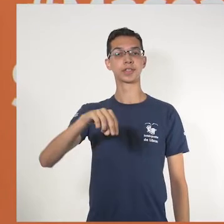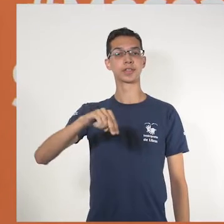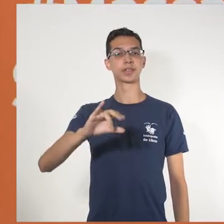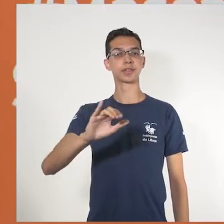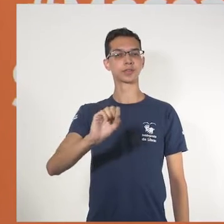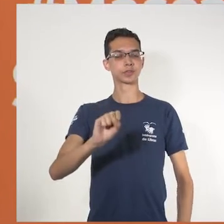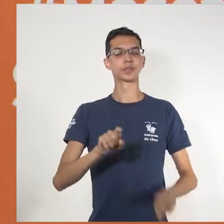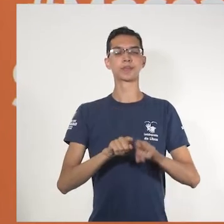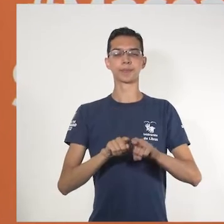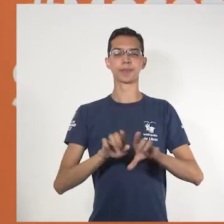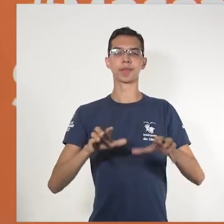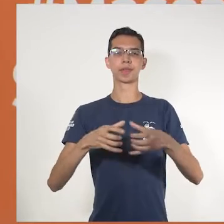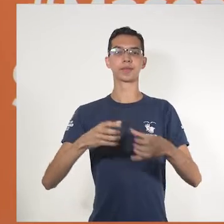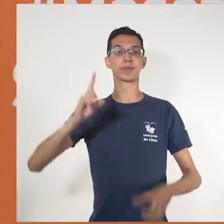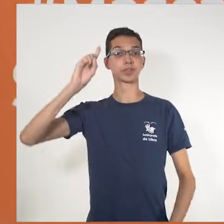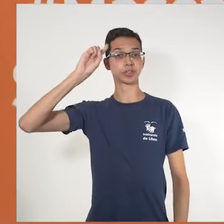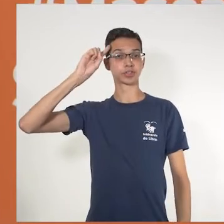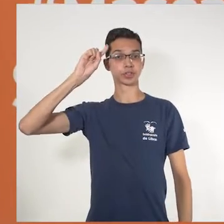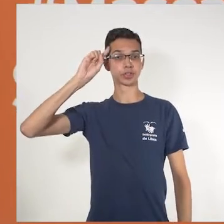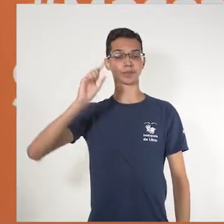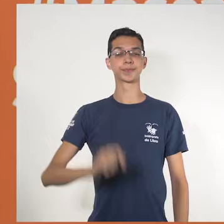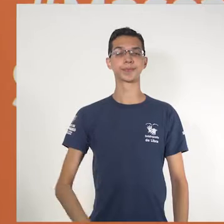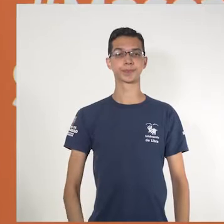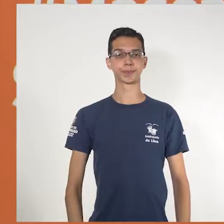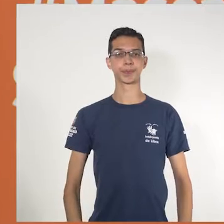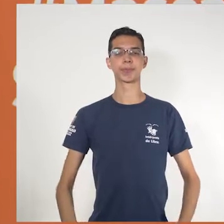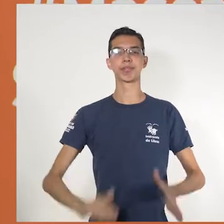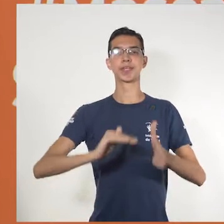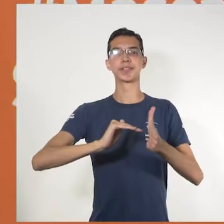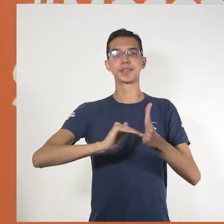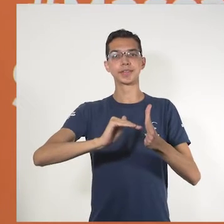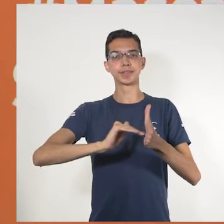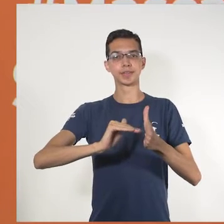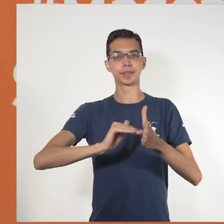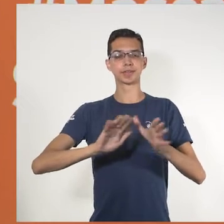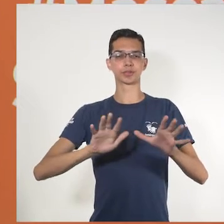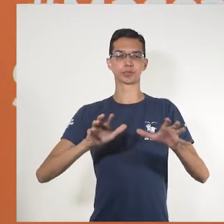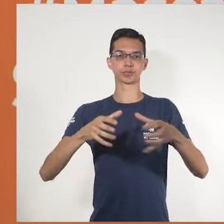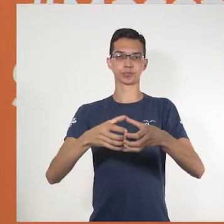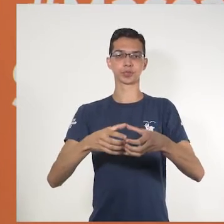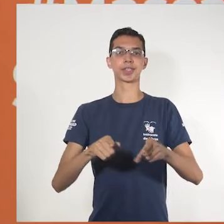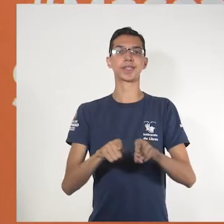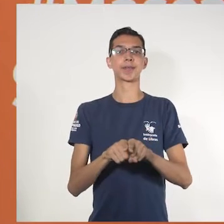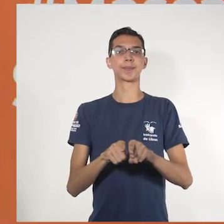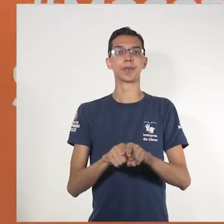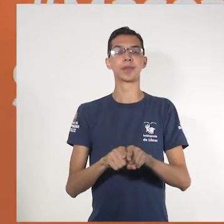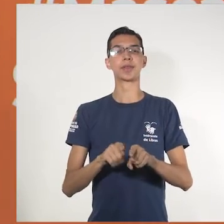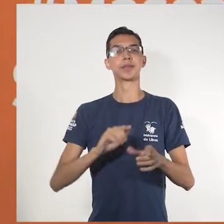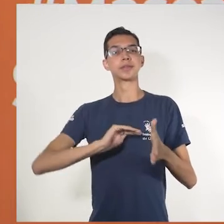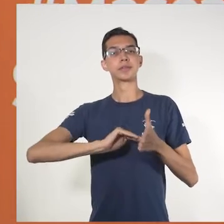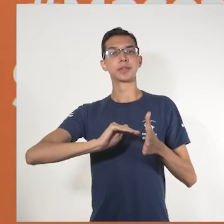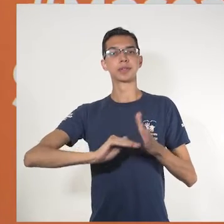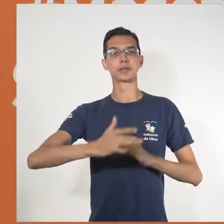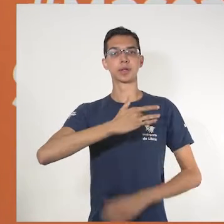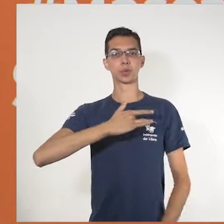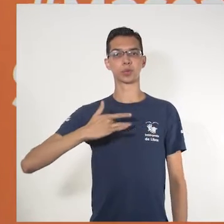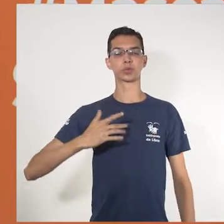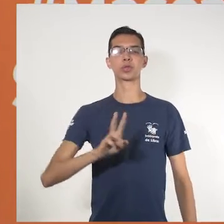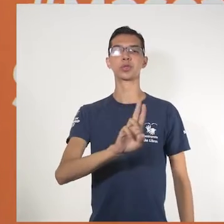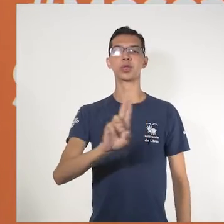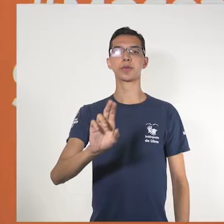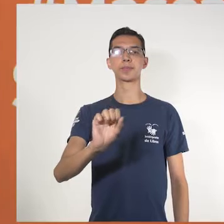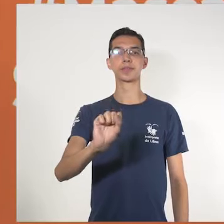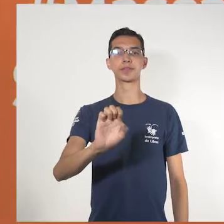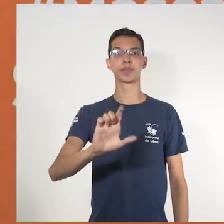dia a dia, Zamarco, secretária adjunta, Secretaria de Saúde. A Selma Aniquini Costa, diretora